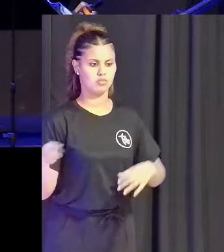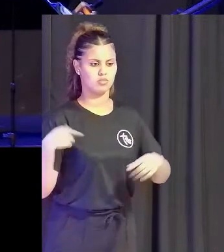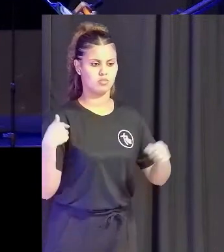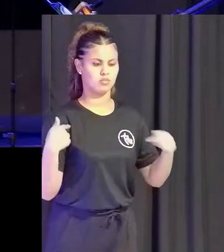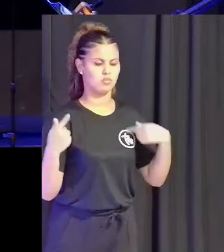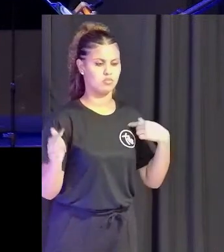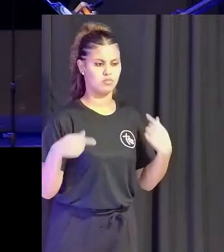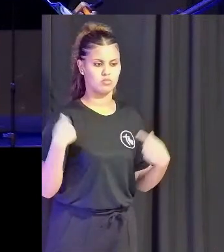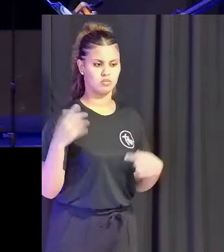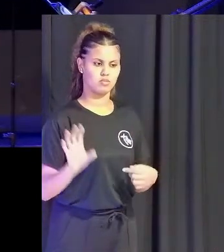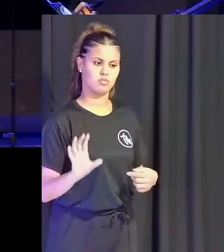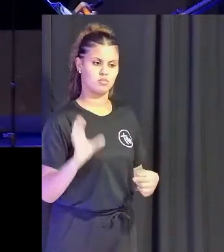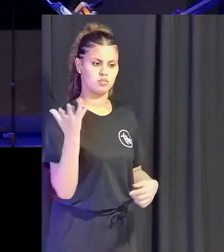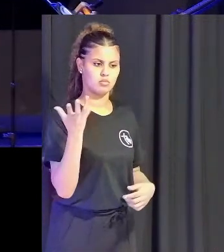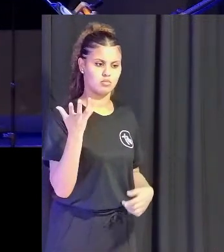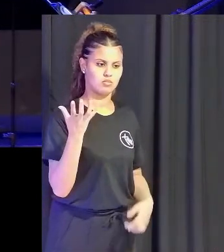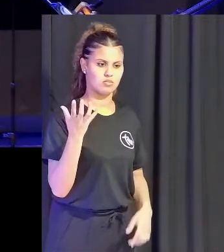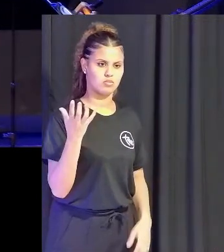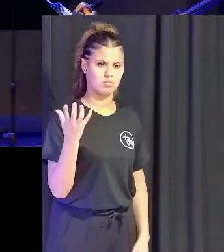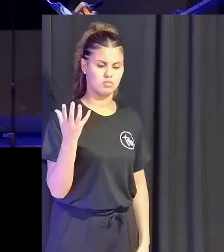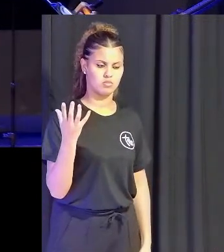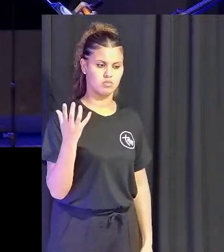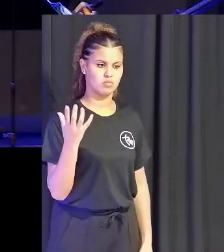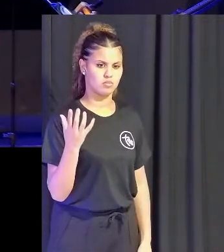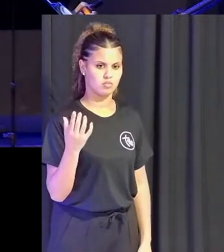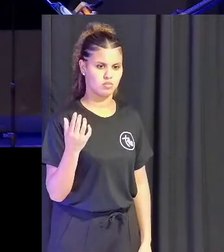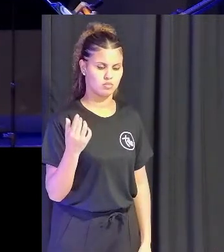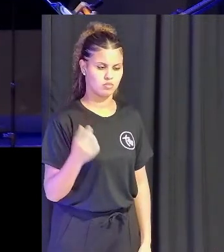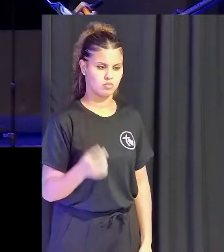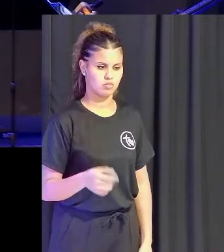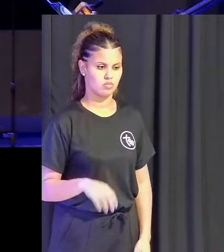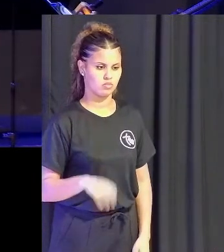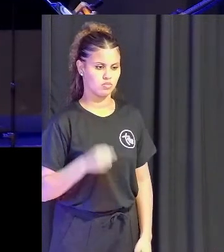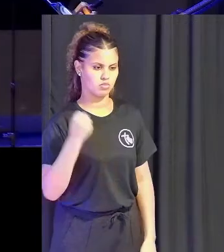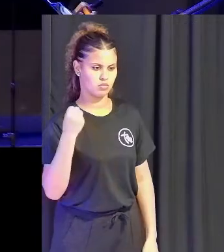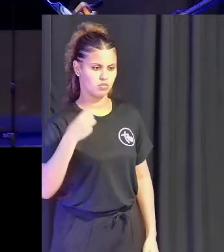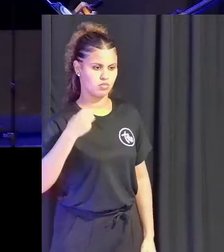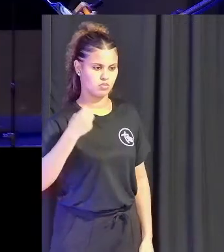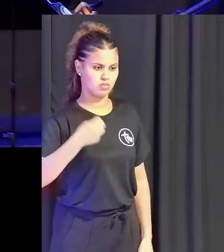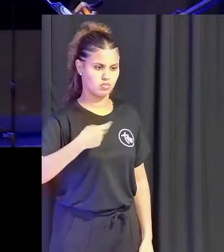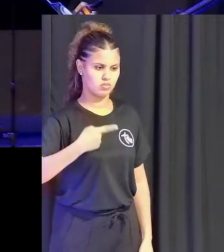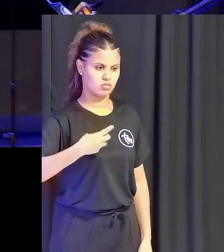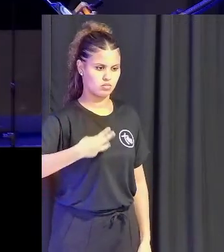13 já vem e diz que tem uma solução, tem